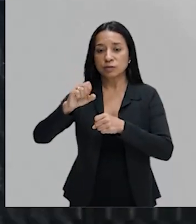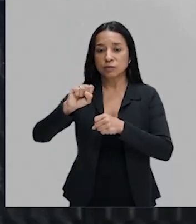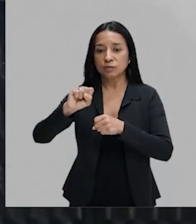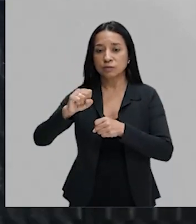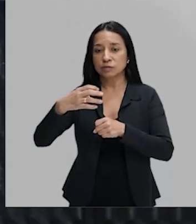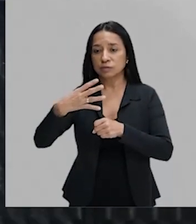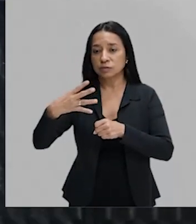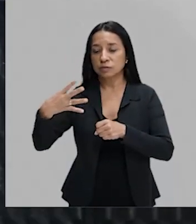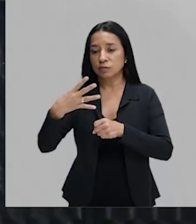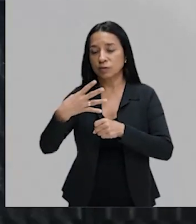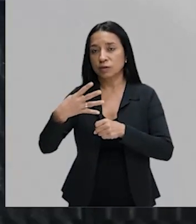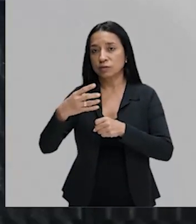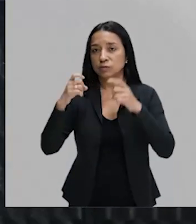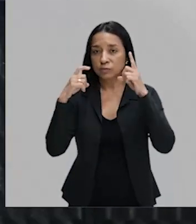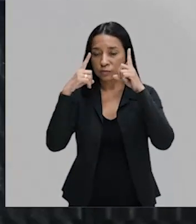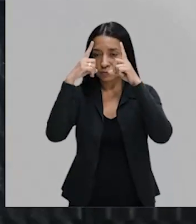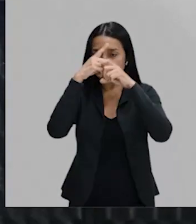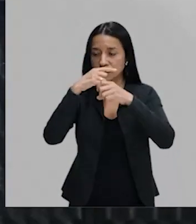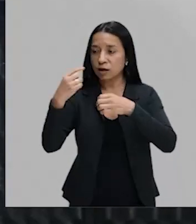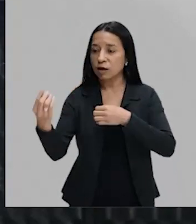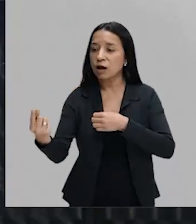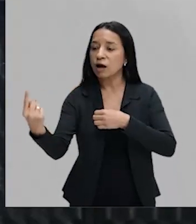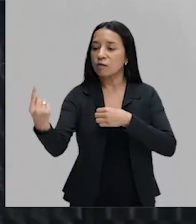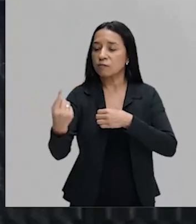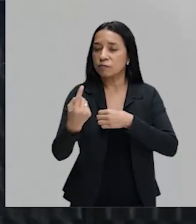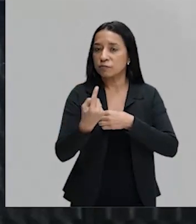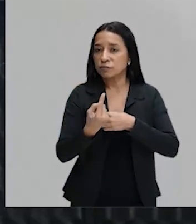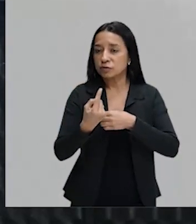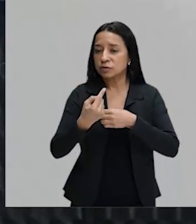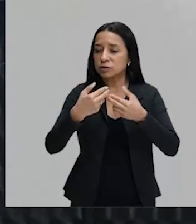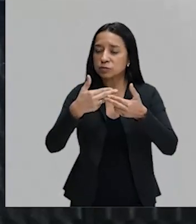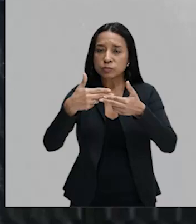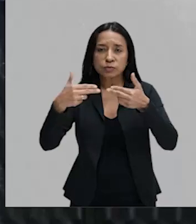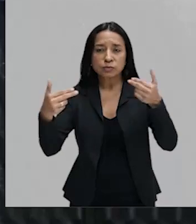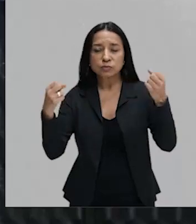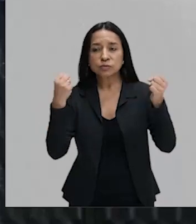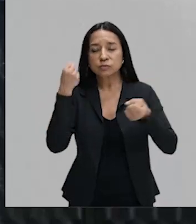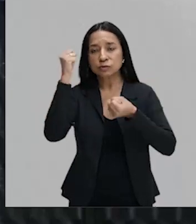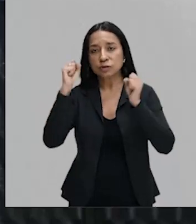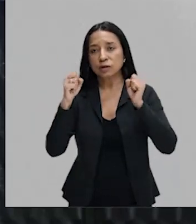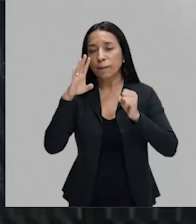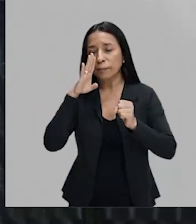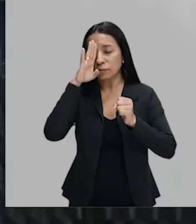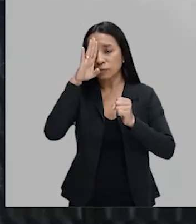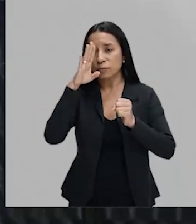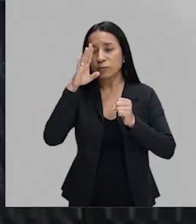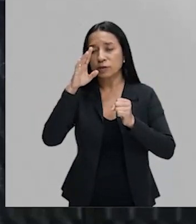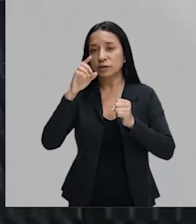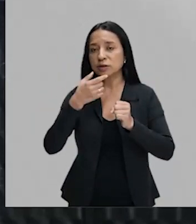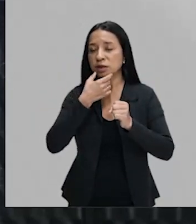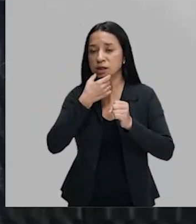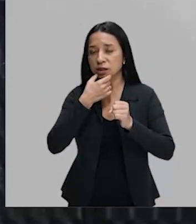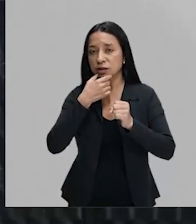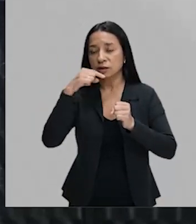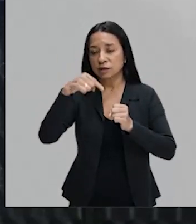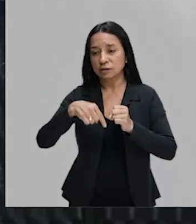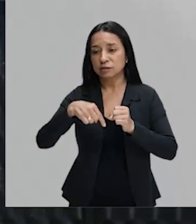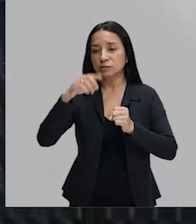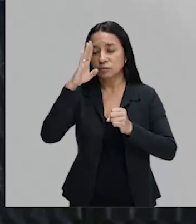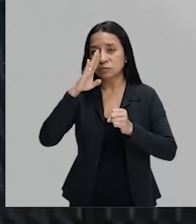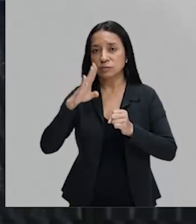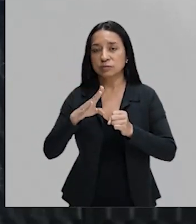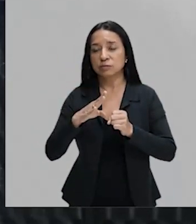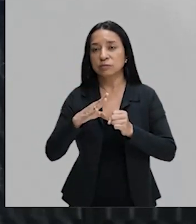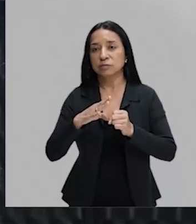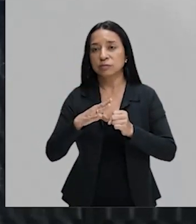dificultar a entrada de produtos industrializados, principalmente da Inglaterra, aqui no Brasil.